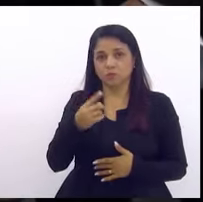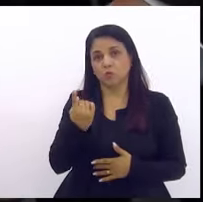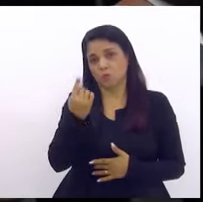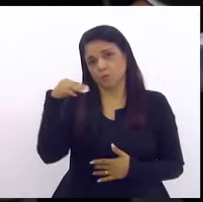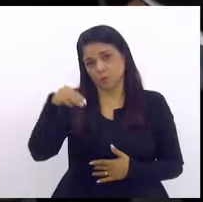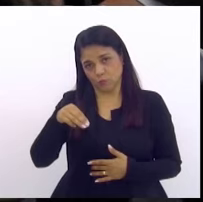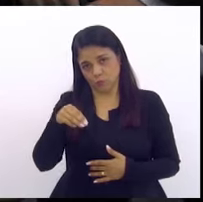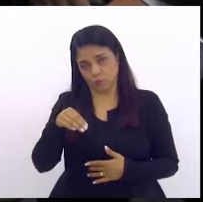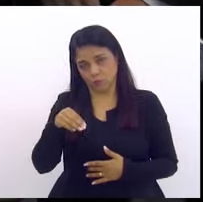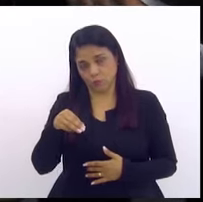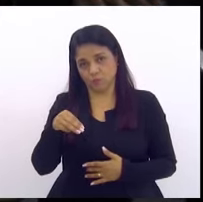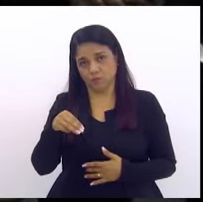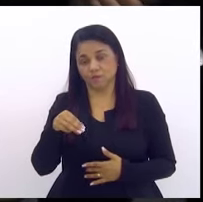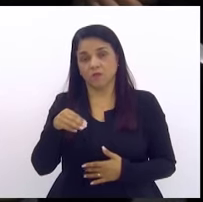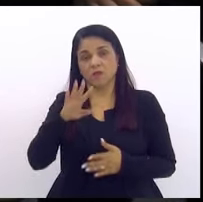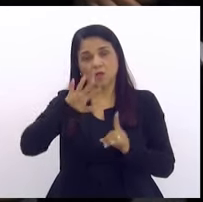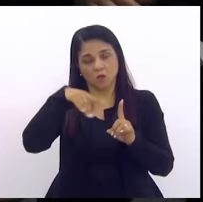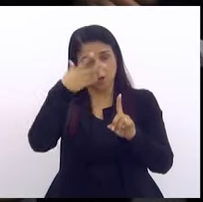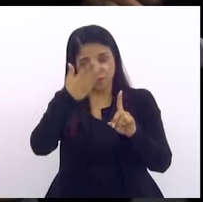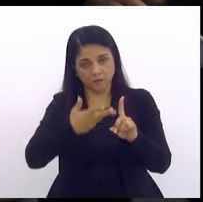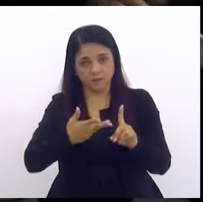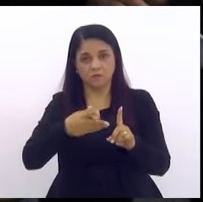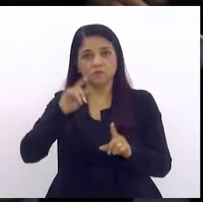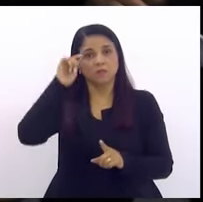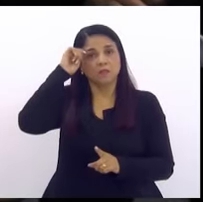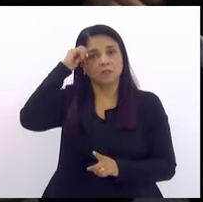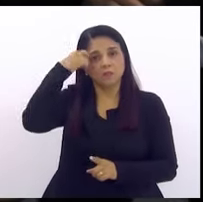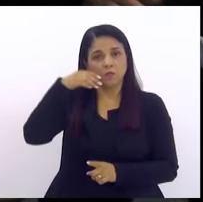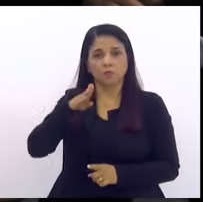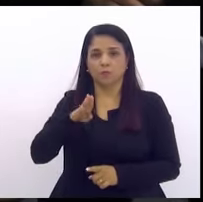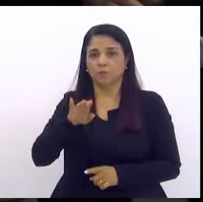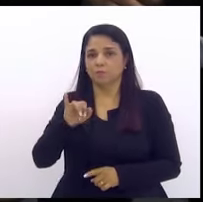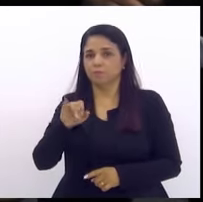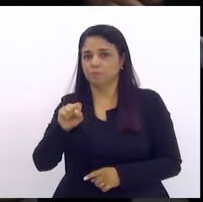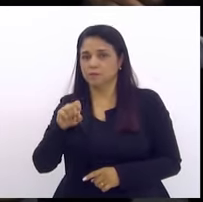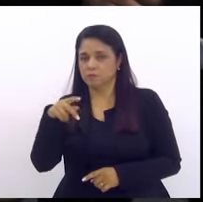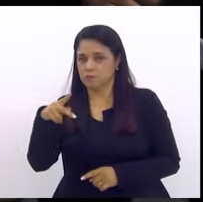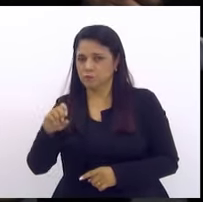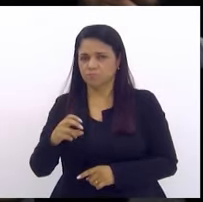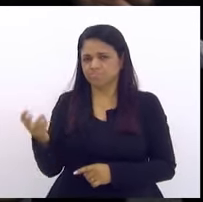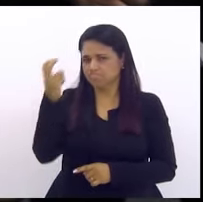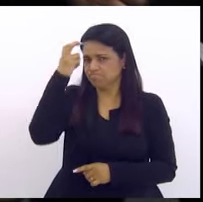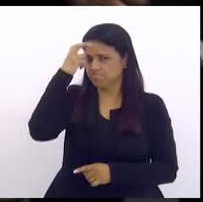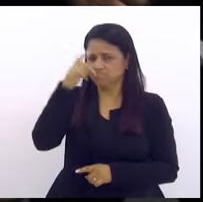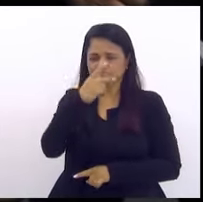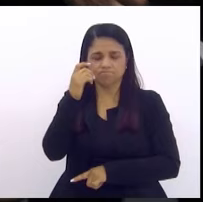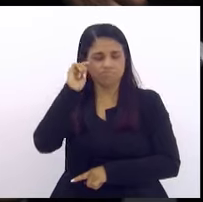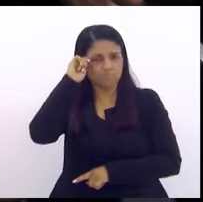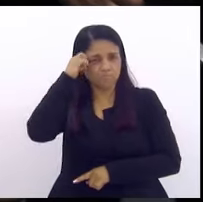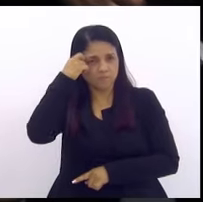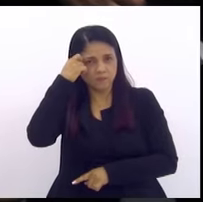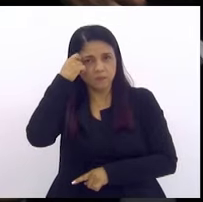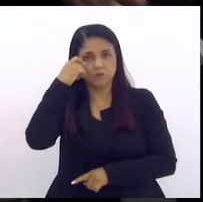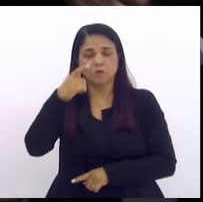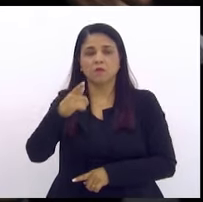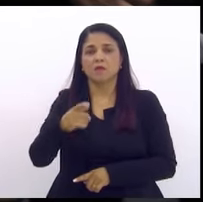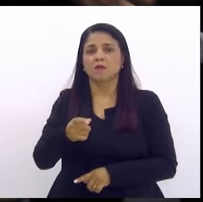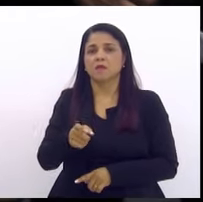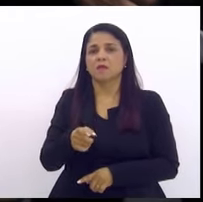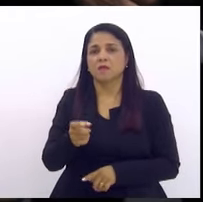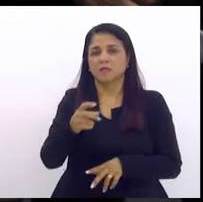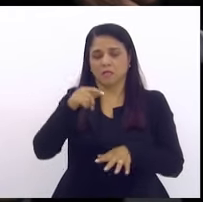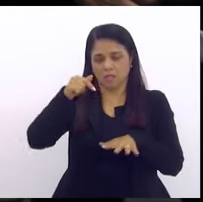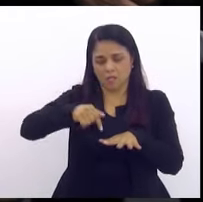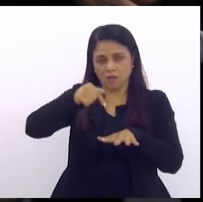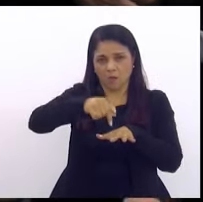de silêncio, em homenagem ao Nego Bispo, um intelectual negro quilombola, poeta, e